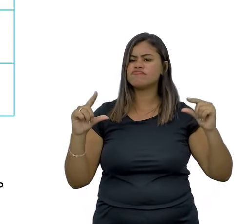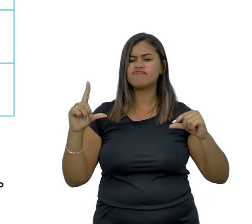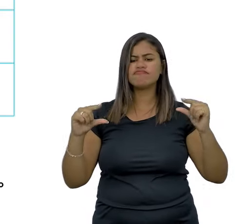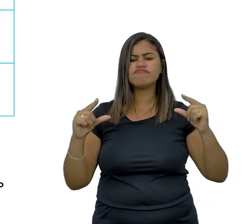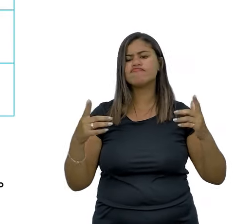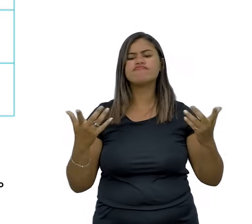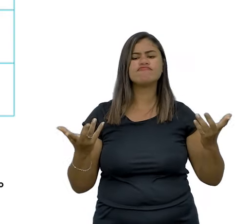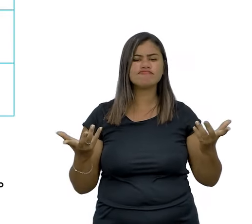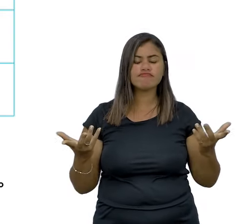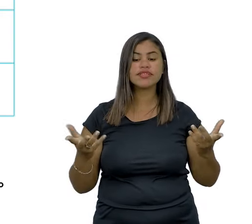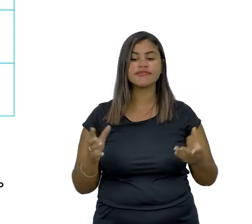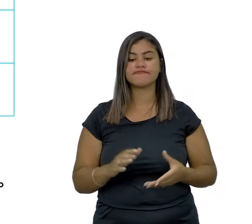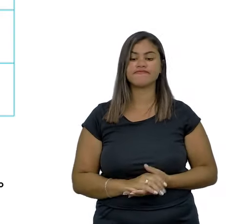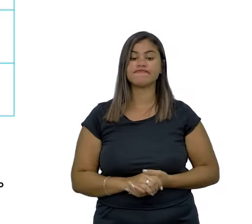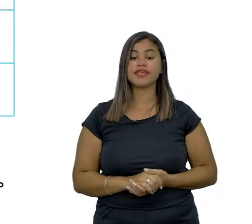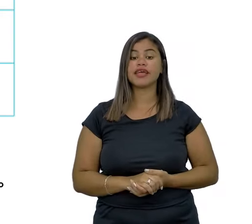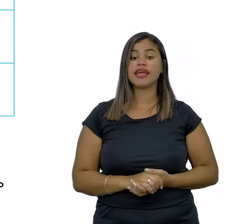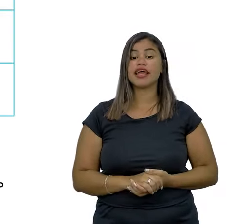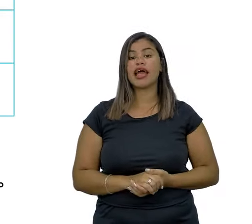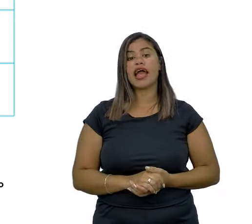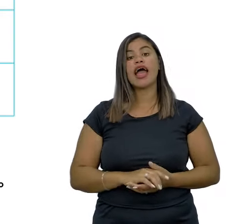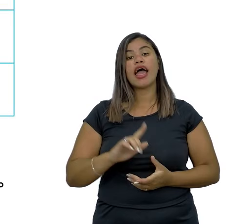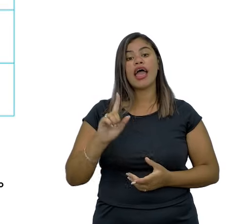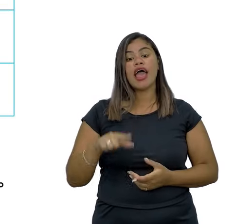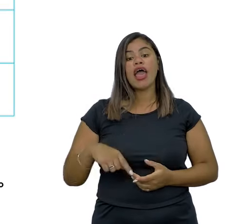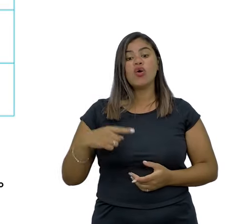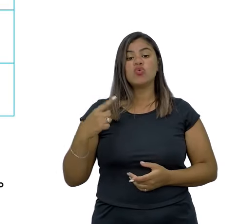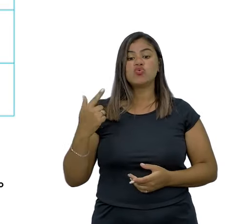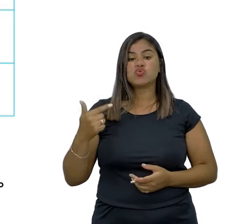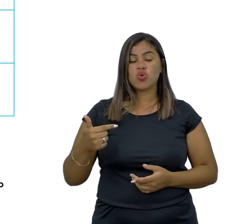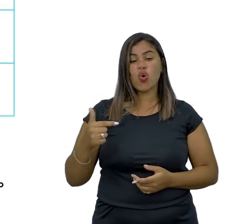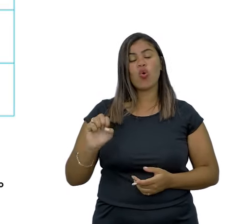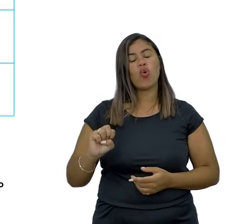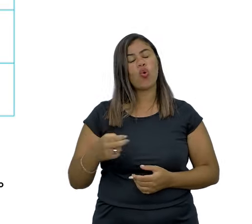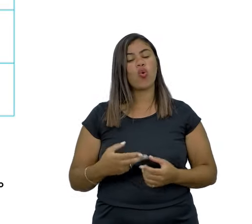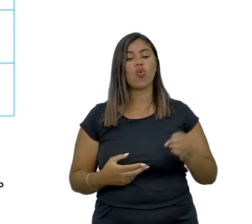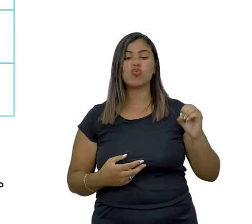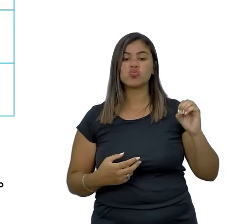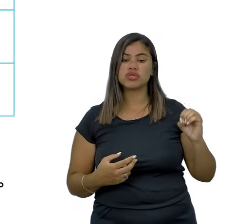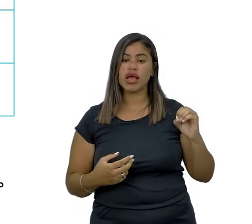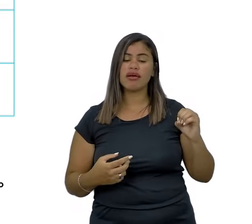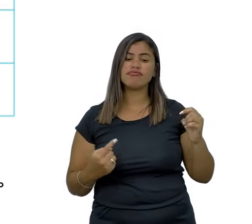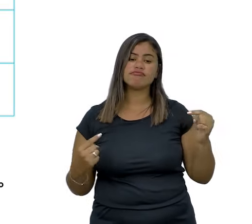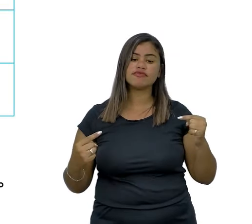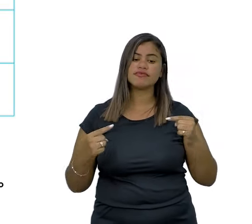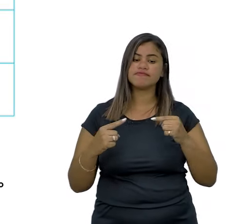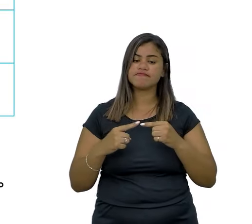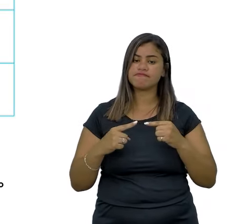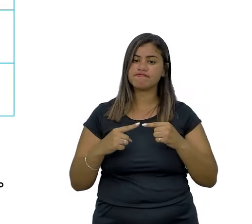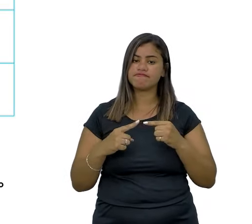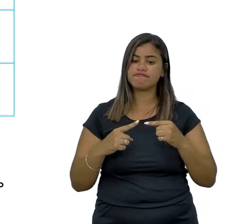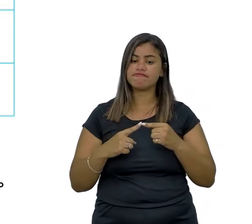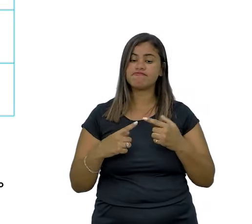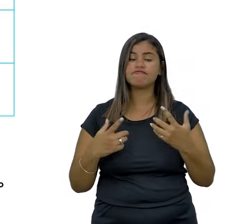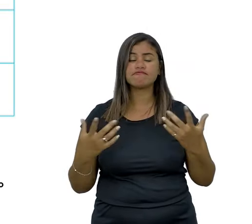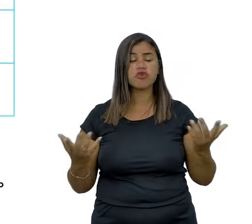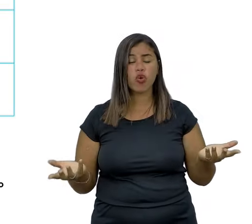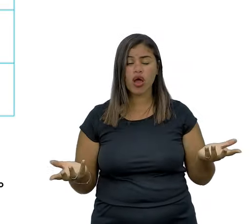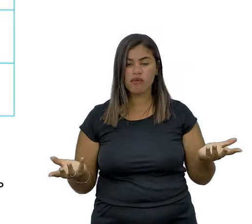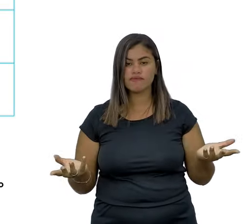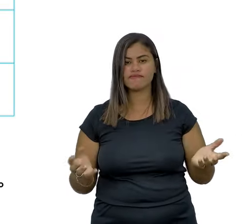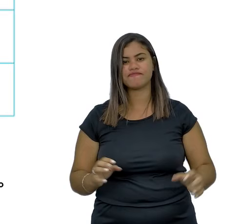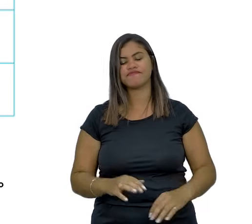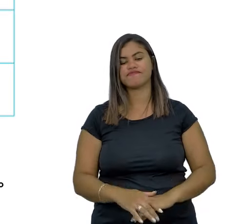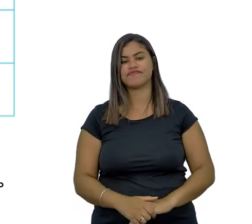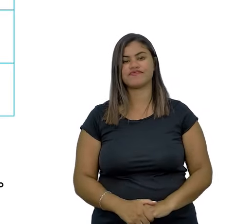representa 20 brinquedos, ou se é o 0, que está aí diante do número 102,